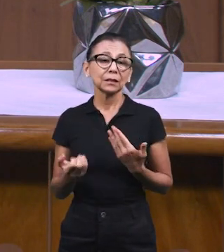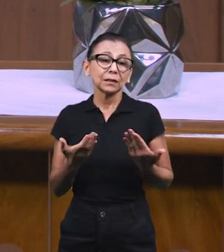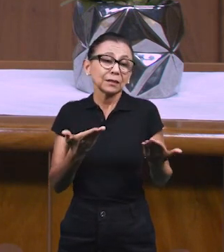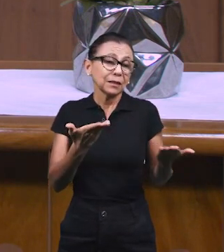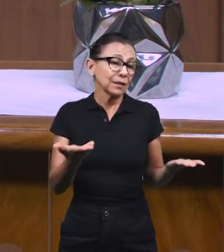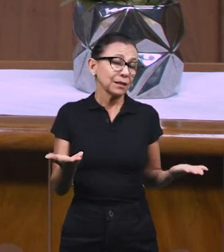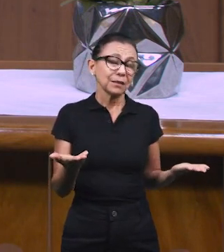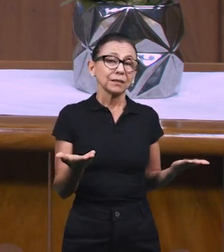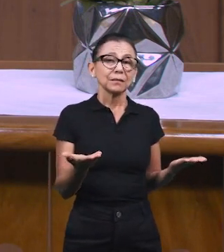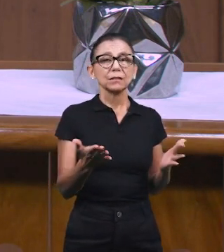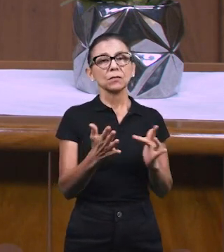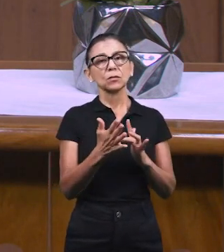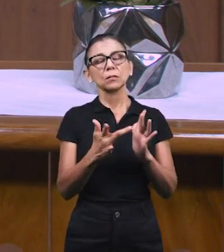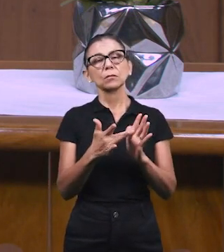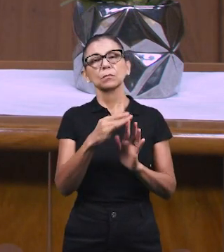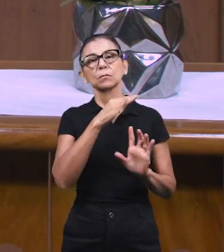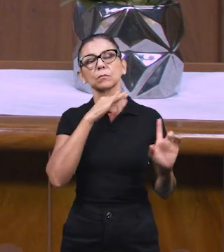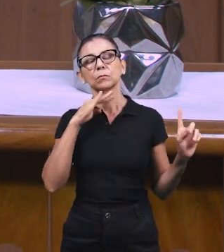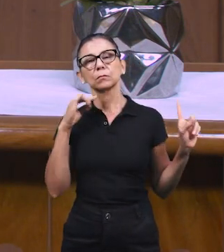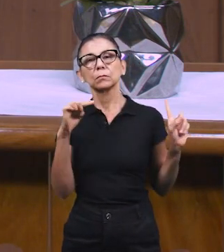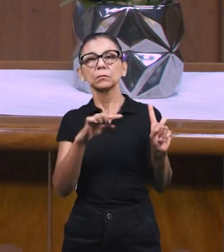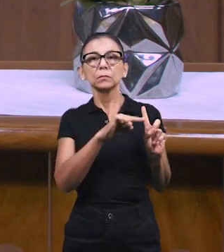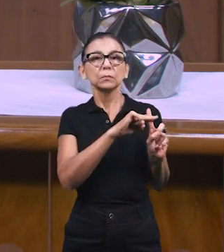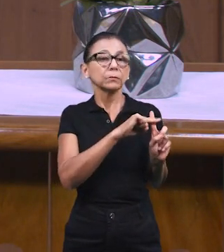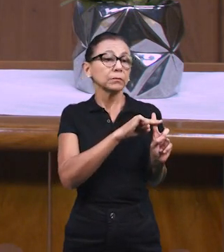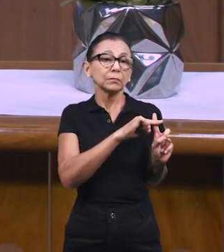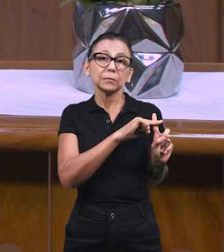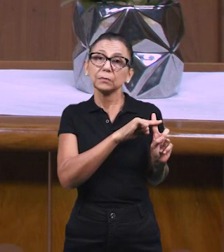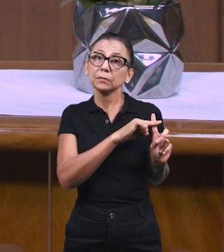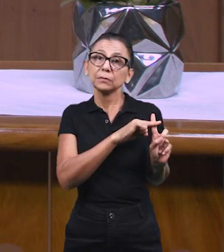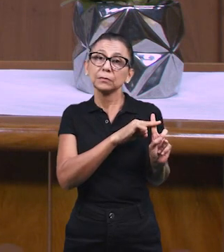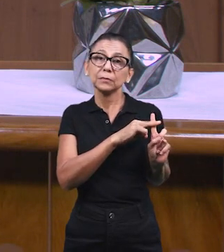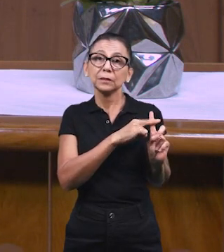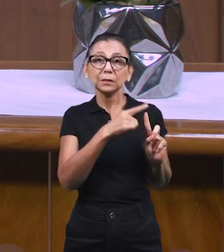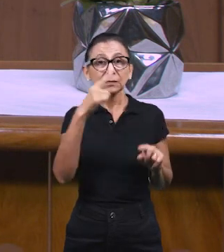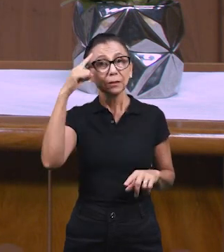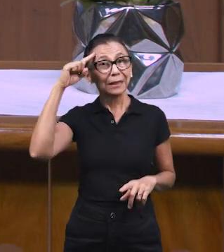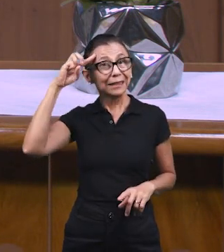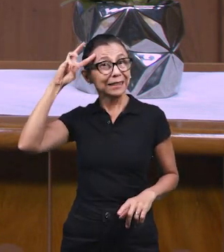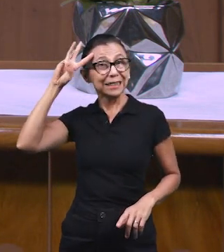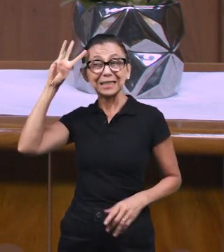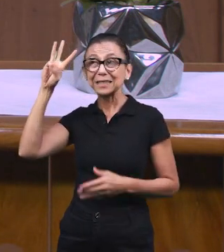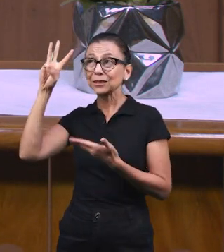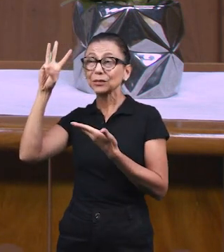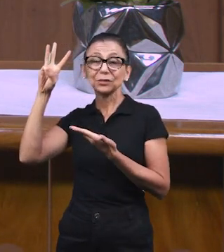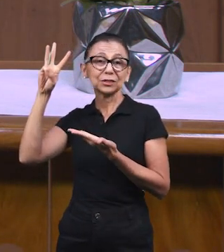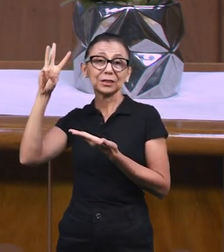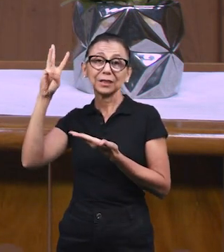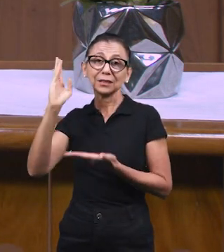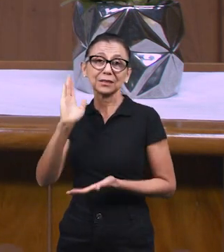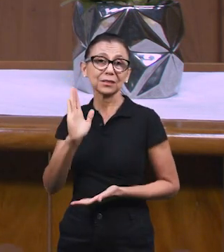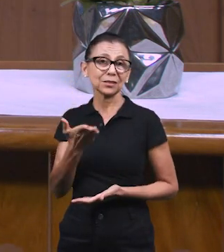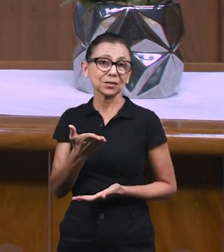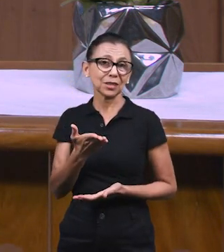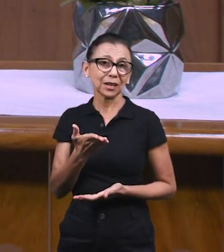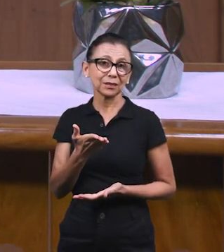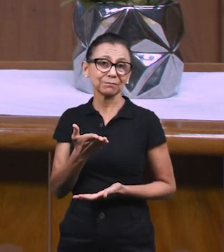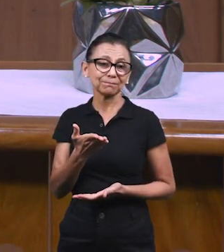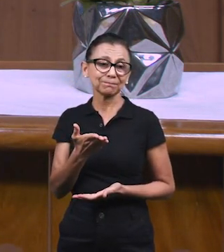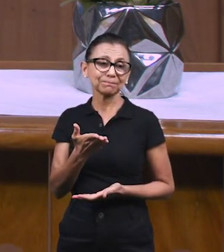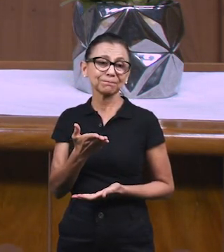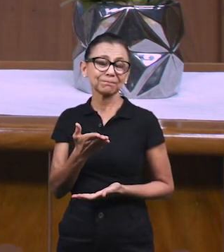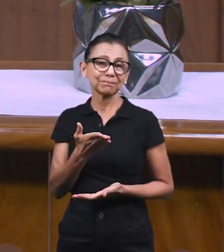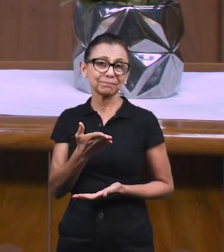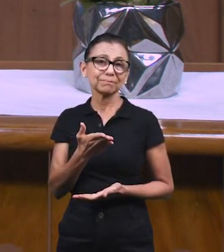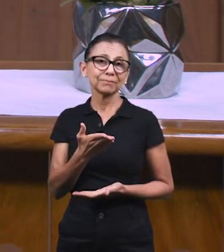que Jesus havia morrido e que já era o terceiro dia após a sua morte.